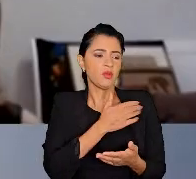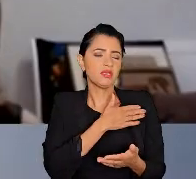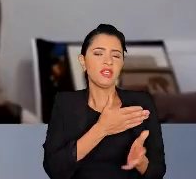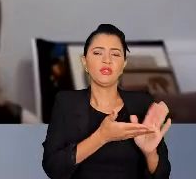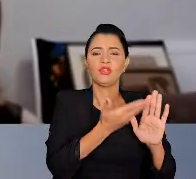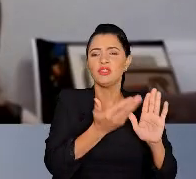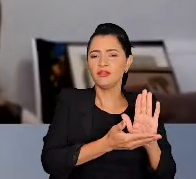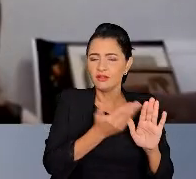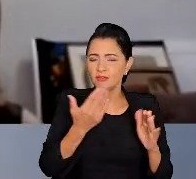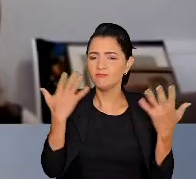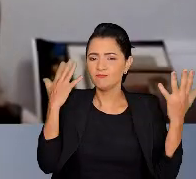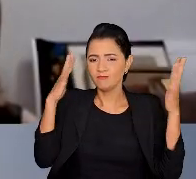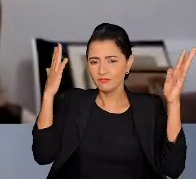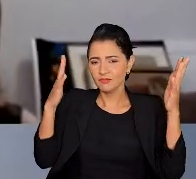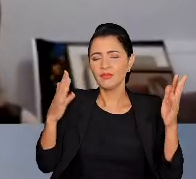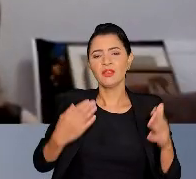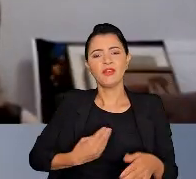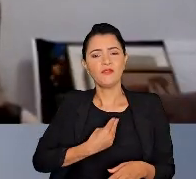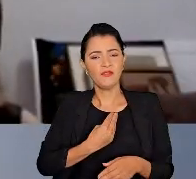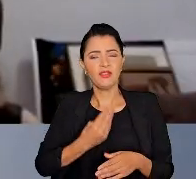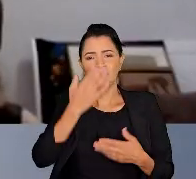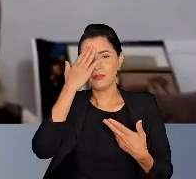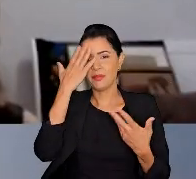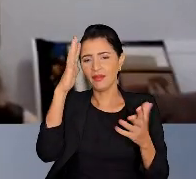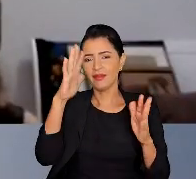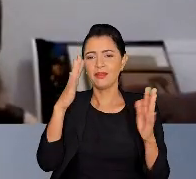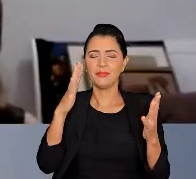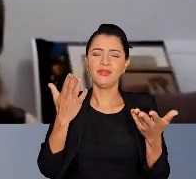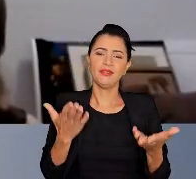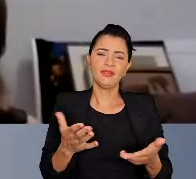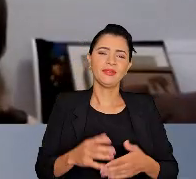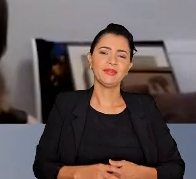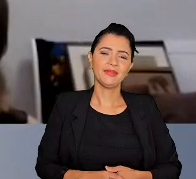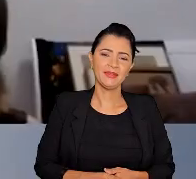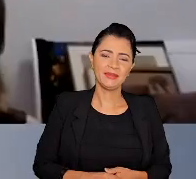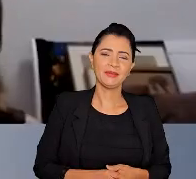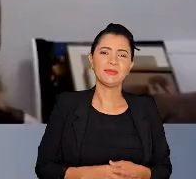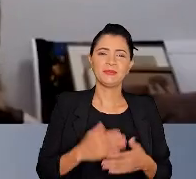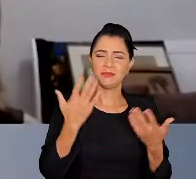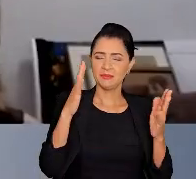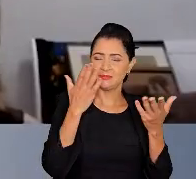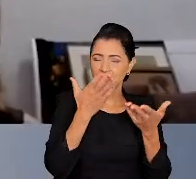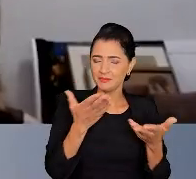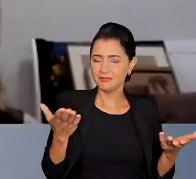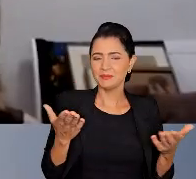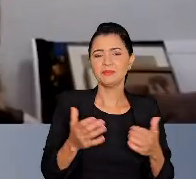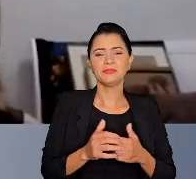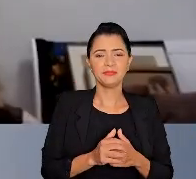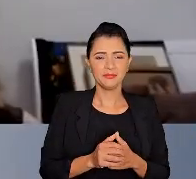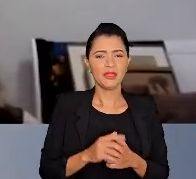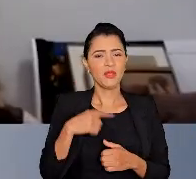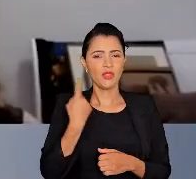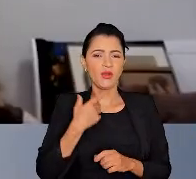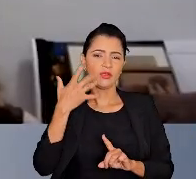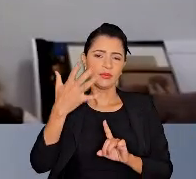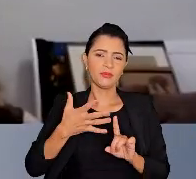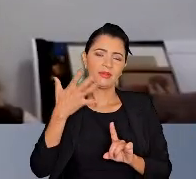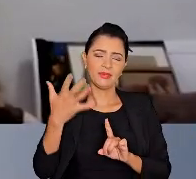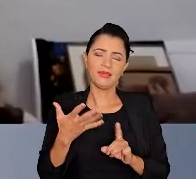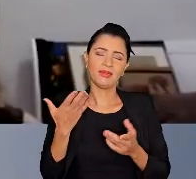e celebrando o humanismo. Parabéns a todos. Efetivamente, parabéns que os nossos